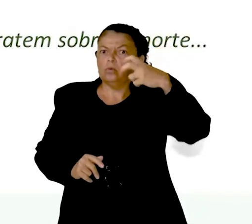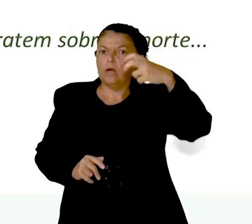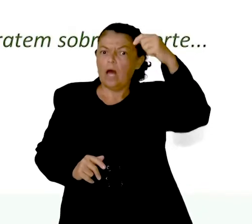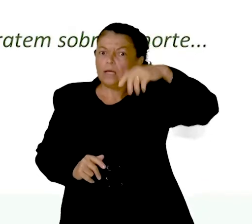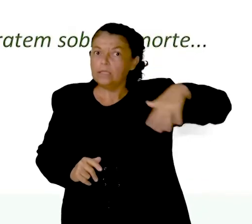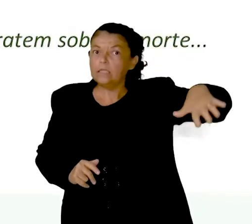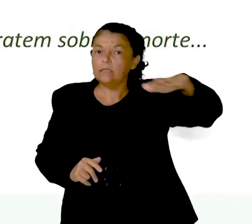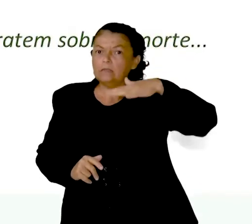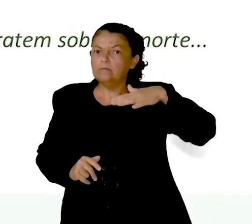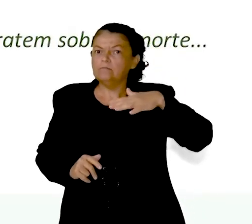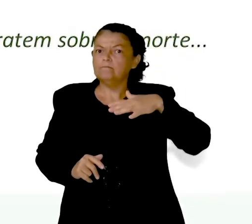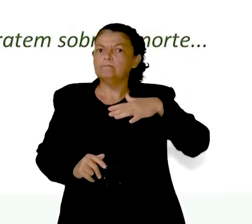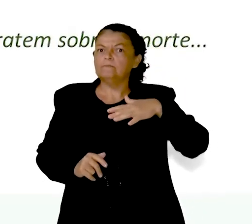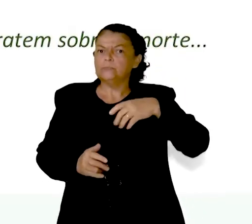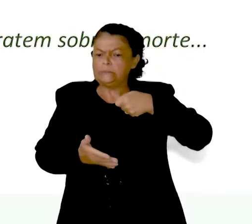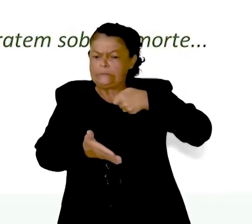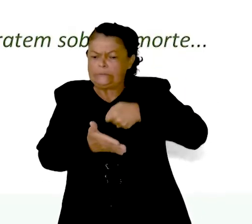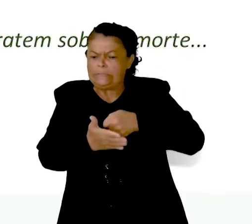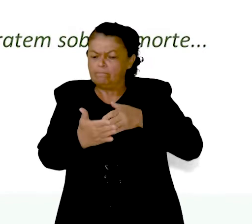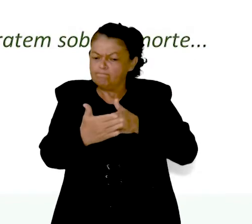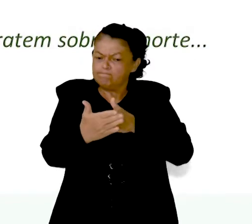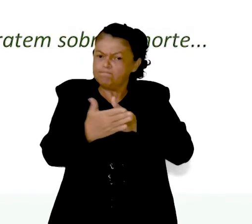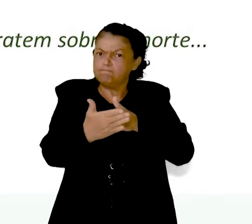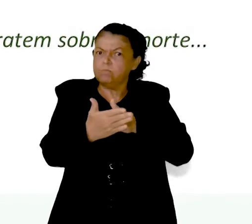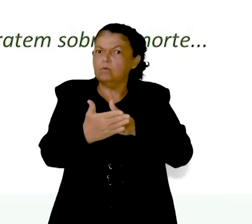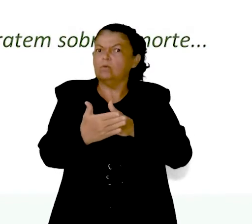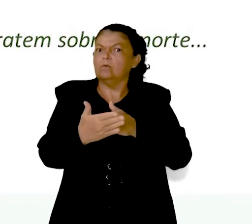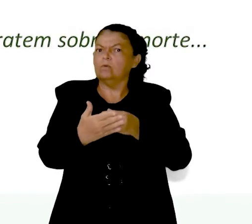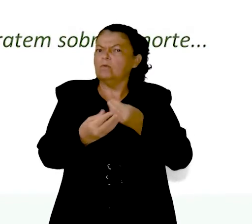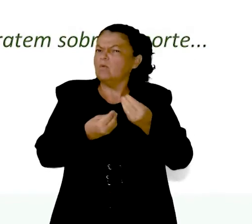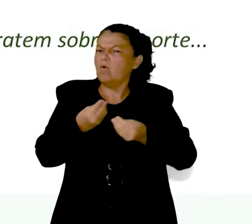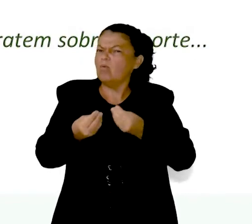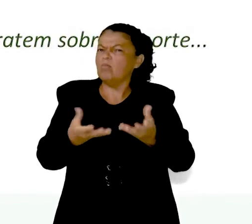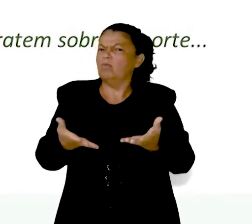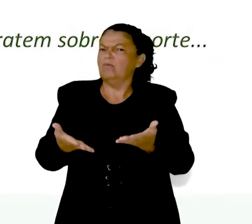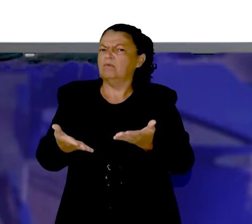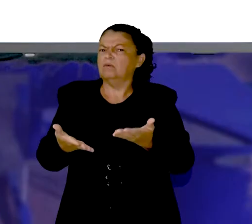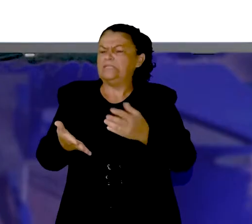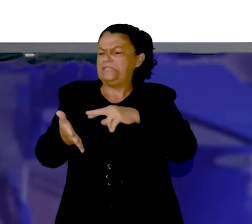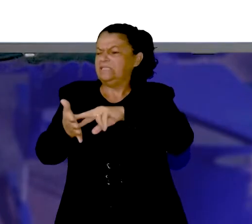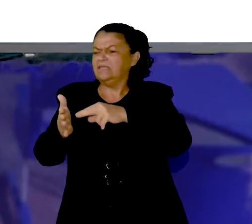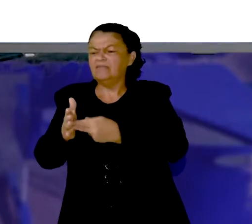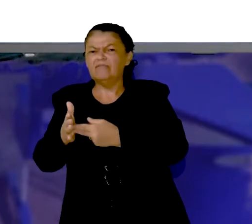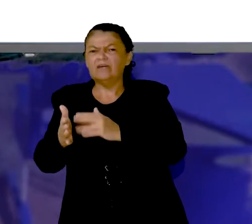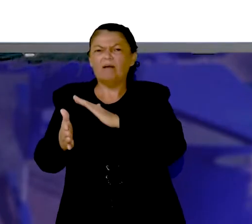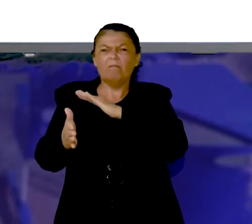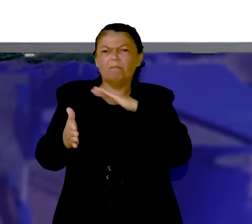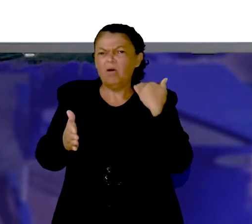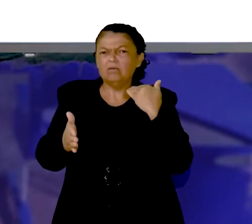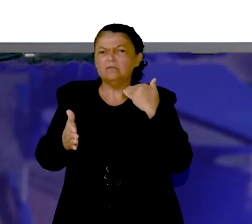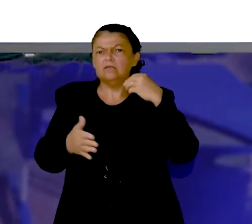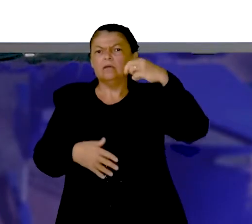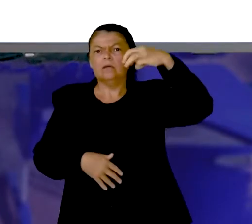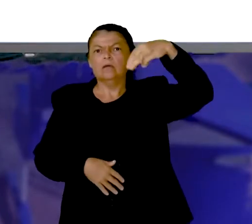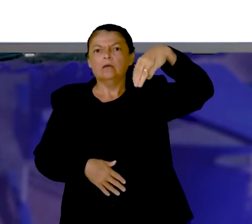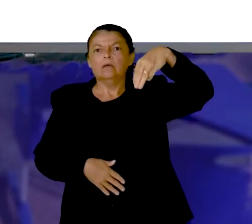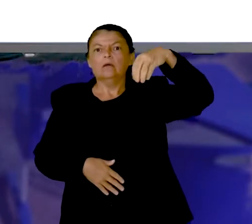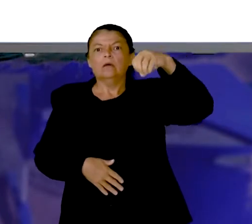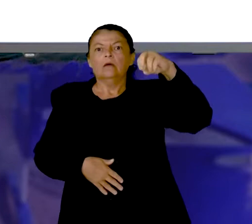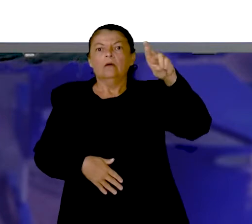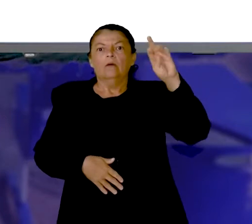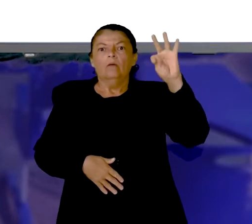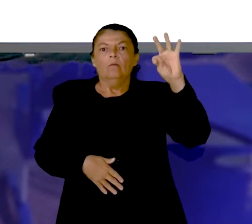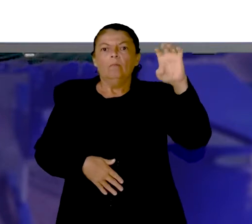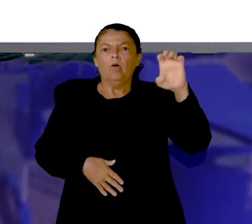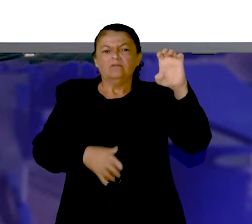enxerga como um tabu estabelecer conversas que tratem sobre a morte. Então, quase a gente não